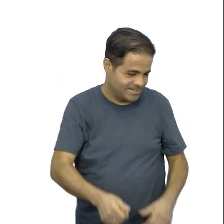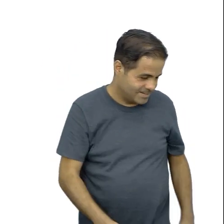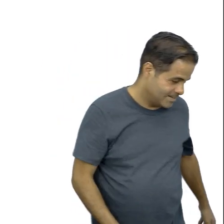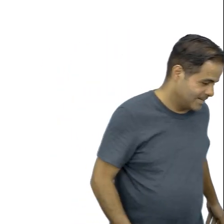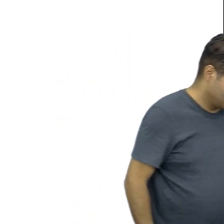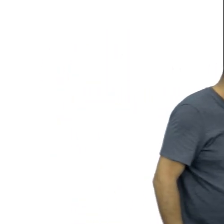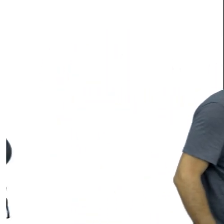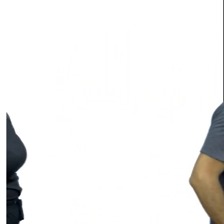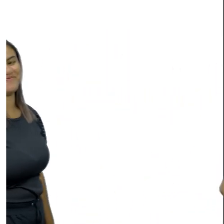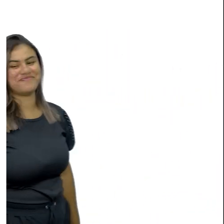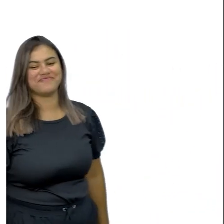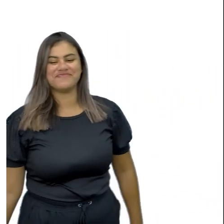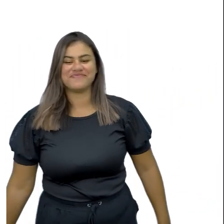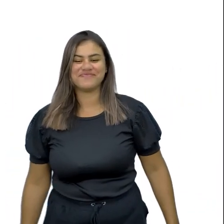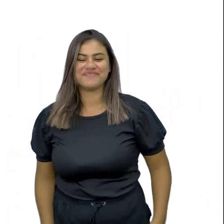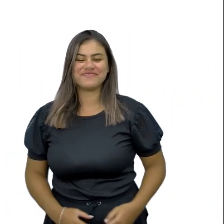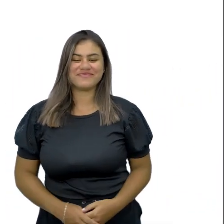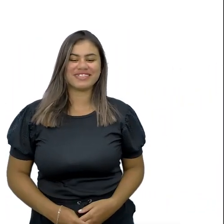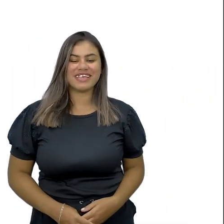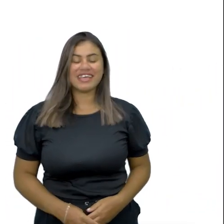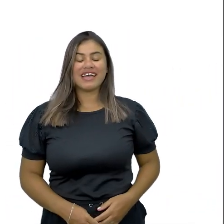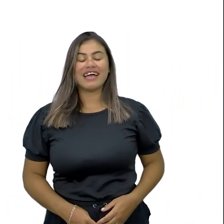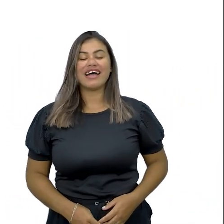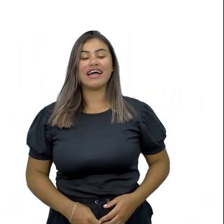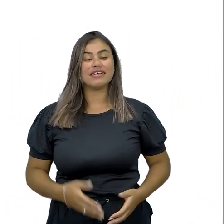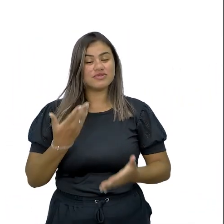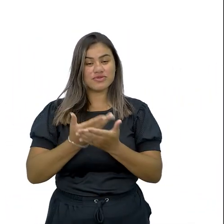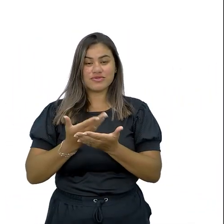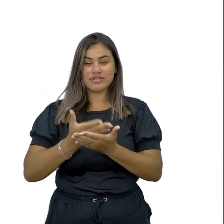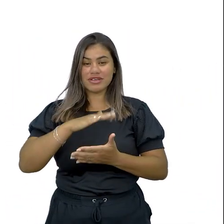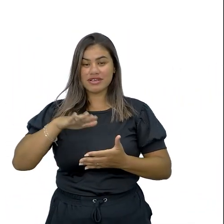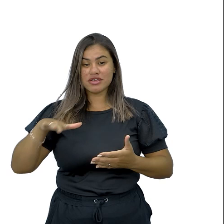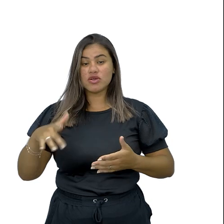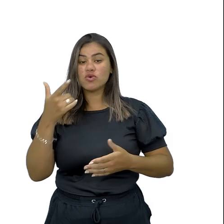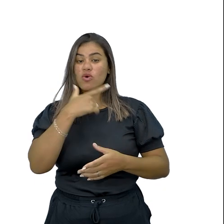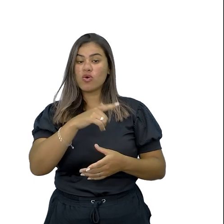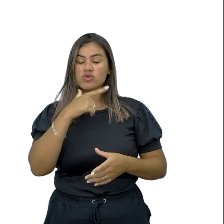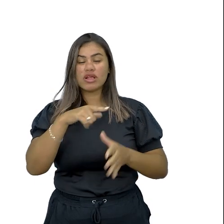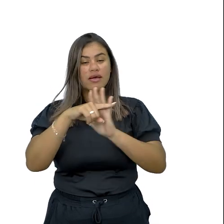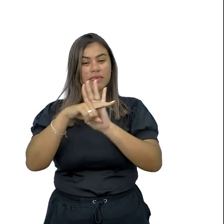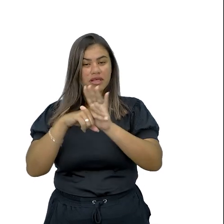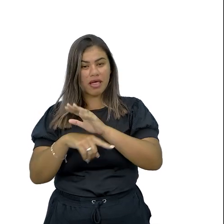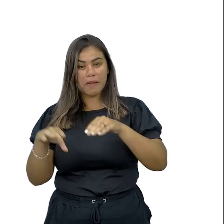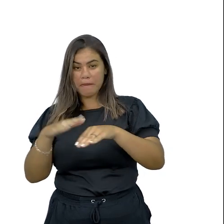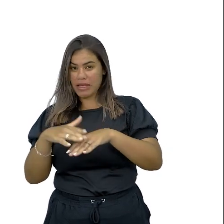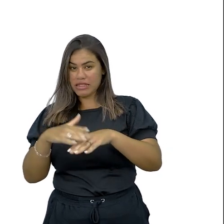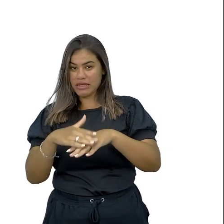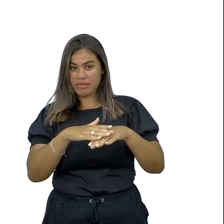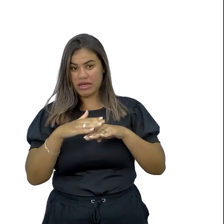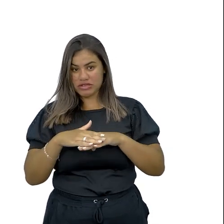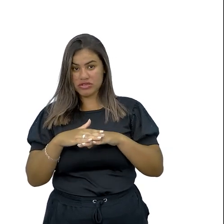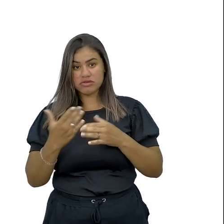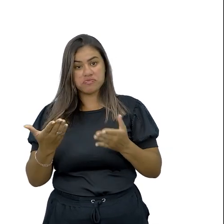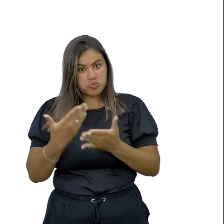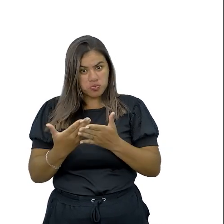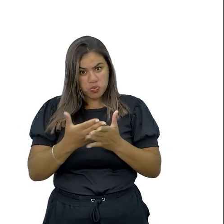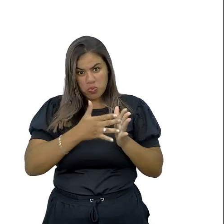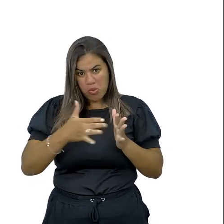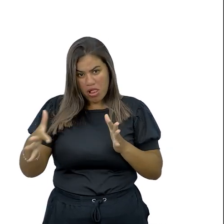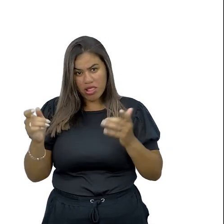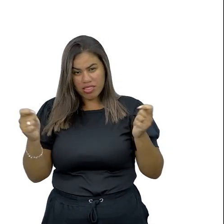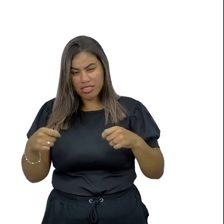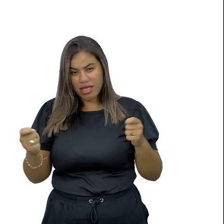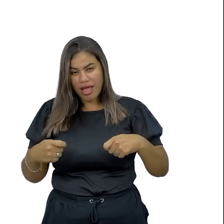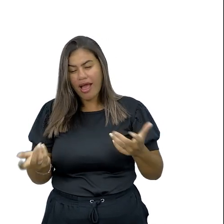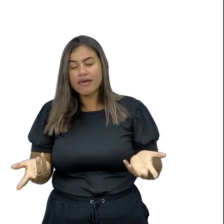questões matemáticas? É possível desenvolver investigação matemática durante as aulas de matemática?